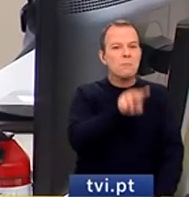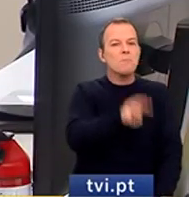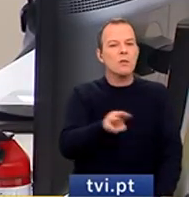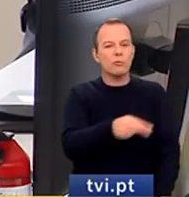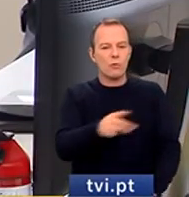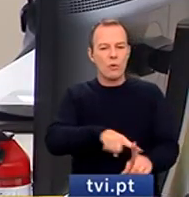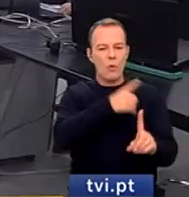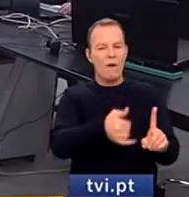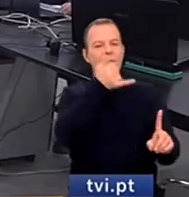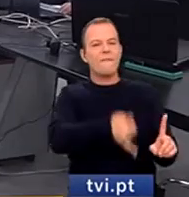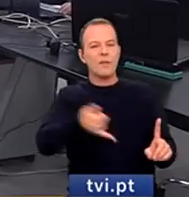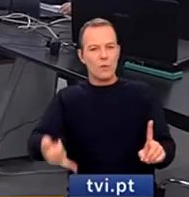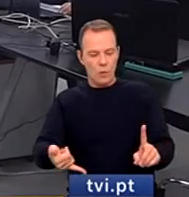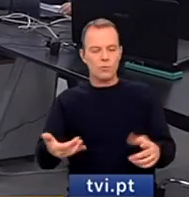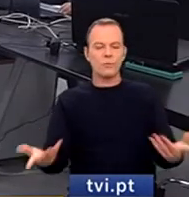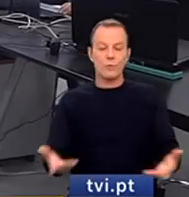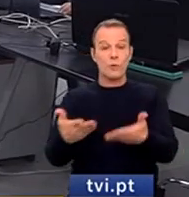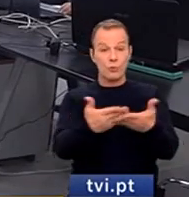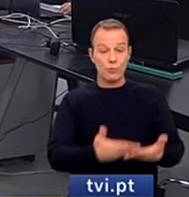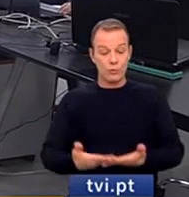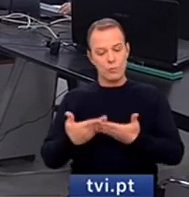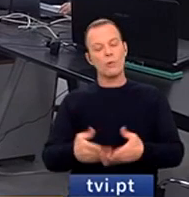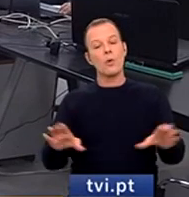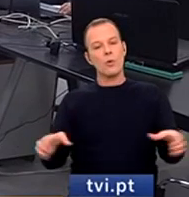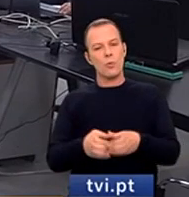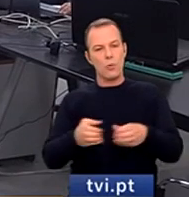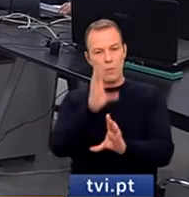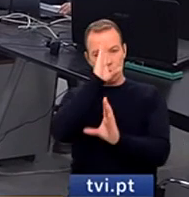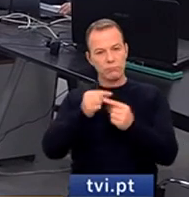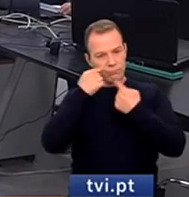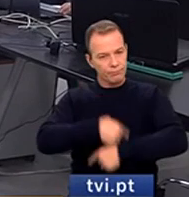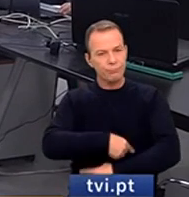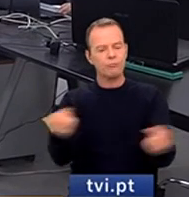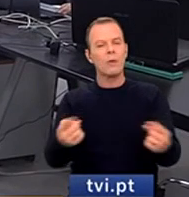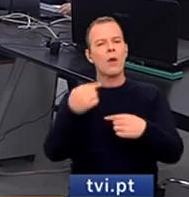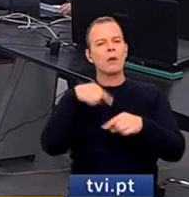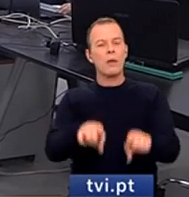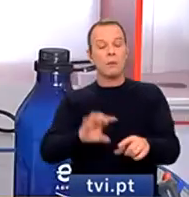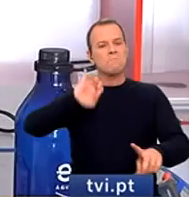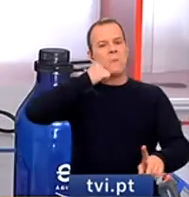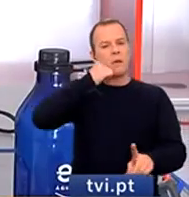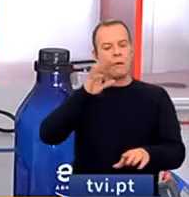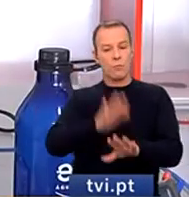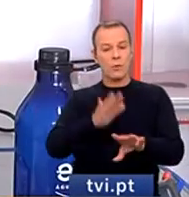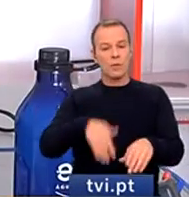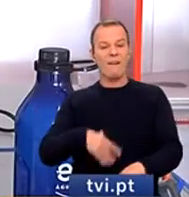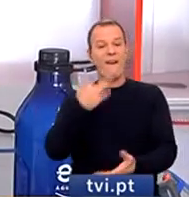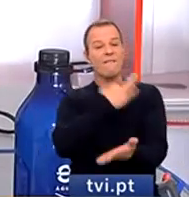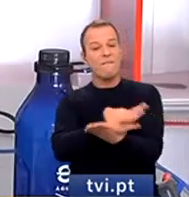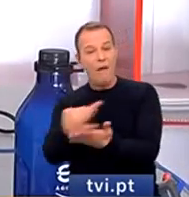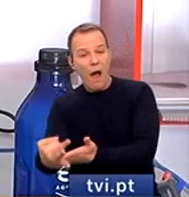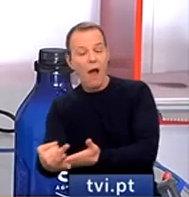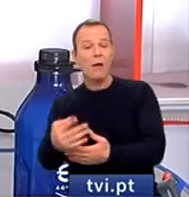em 2022. Um estudo divulgado pela Ordem dos Psicólogos revela que os prejuízos com o absentismo e